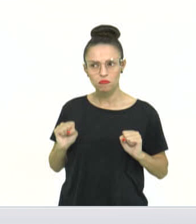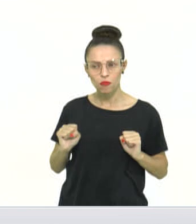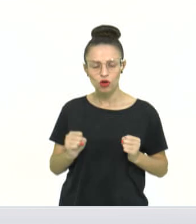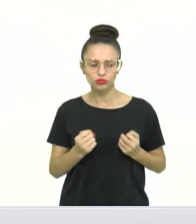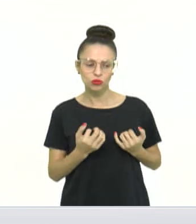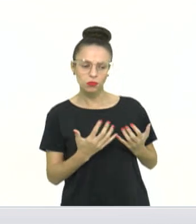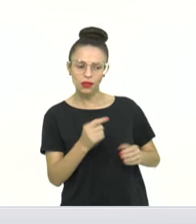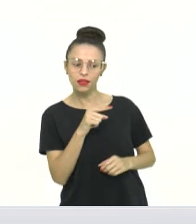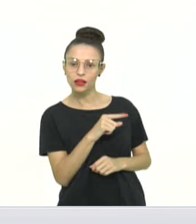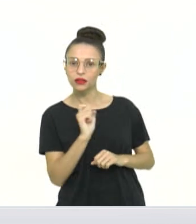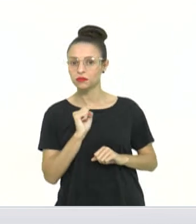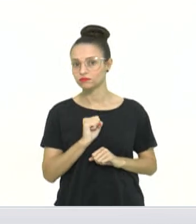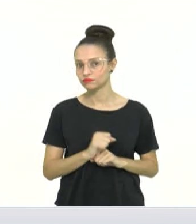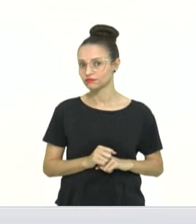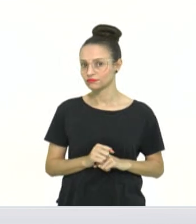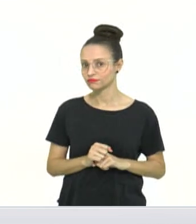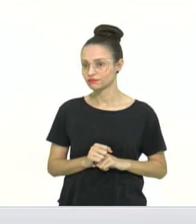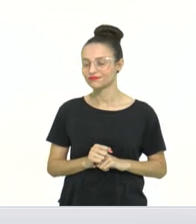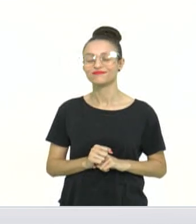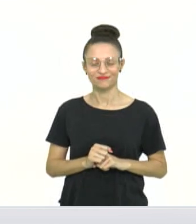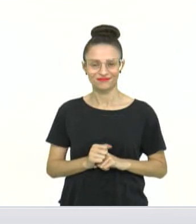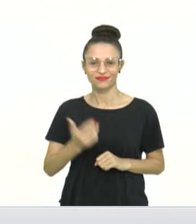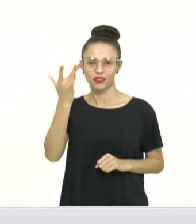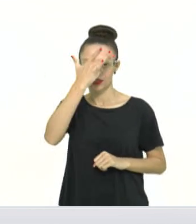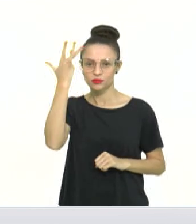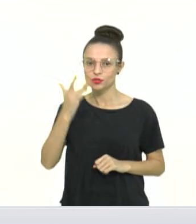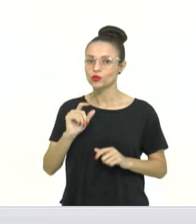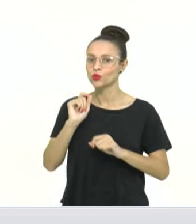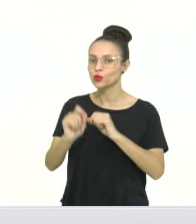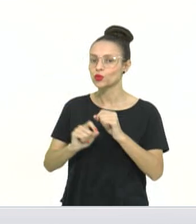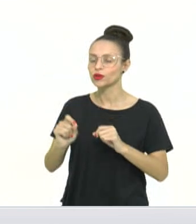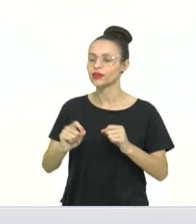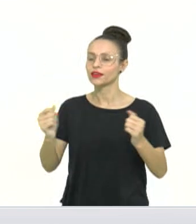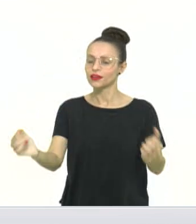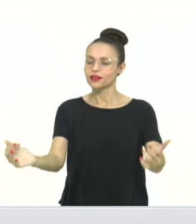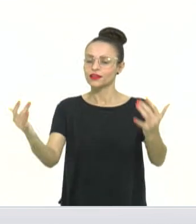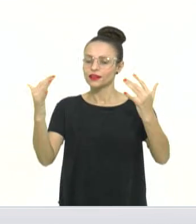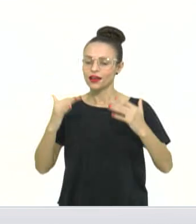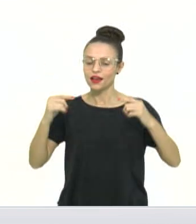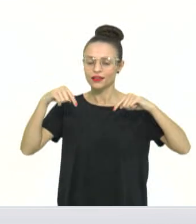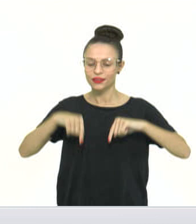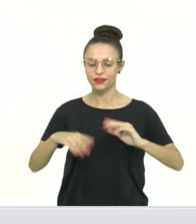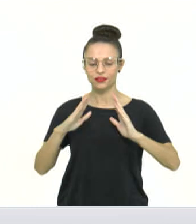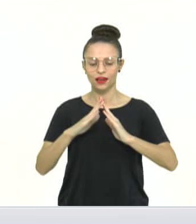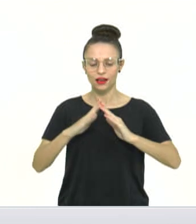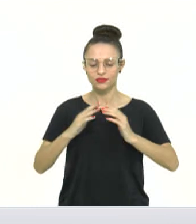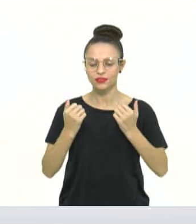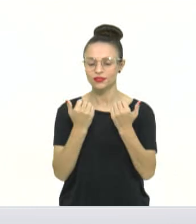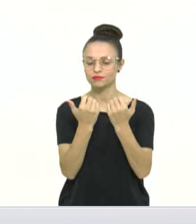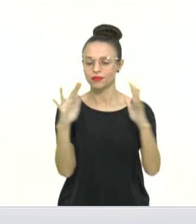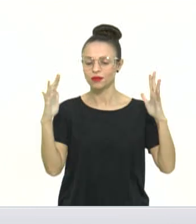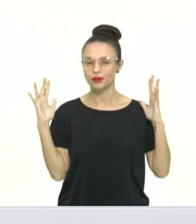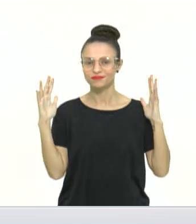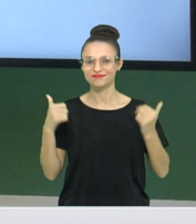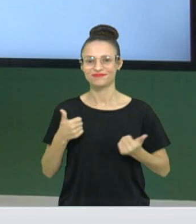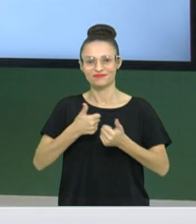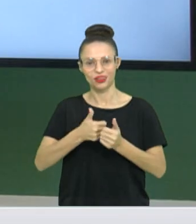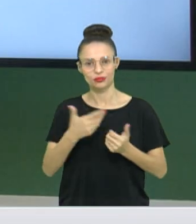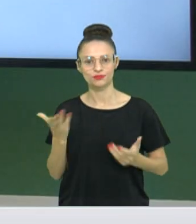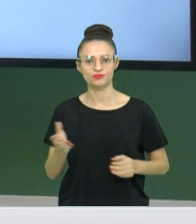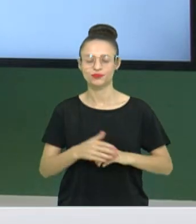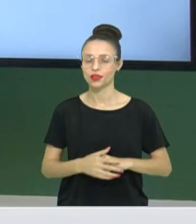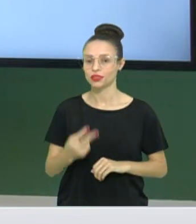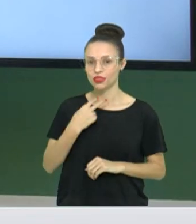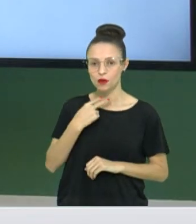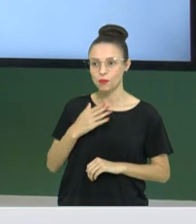uma plantinha ali? Essas pessoas procuraram trazer a natureza para dentro de casa, perto de si. Se eu não